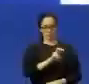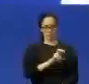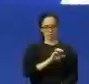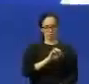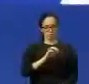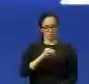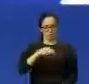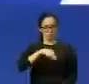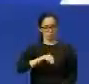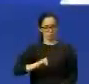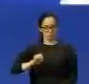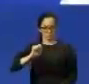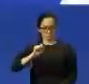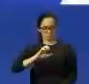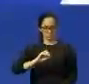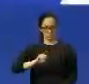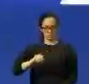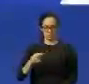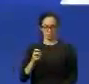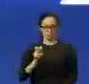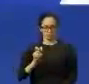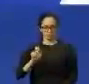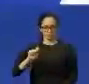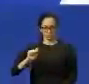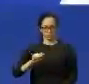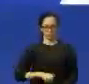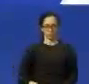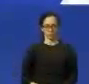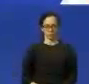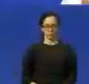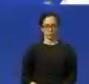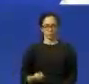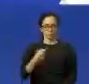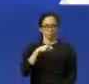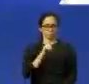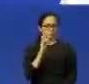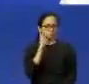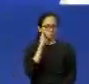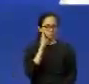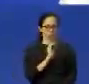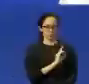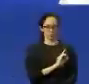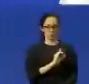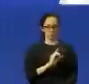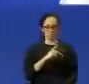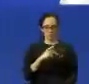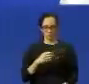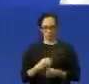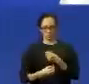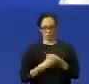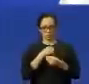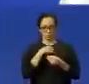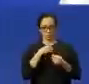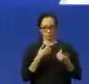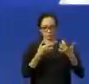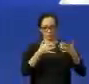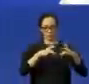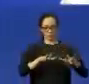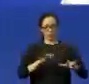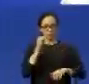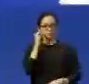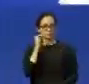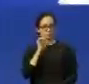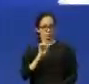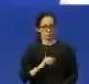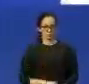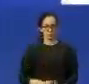mA, 0,5 A. Muito bem, nós queremos saber a DDP para que o fusível não queime. Então, admitindo